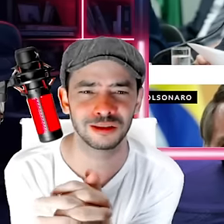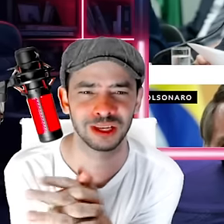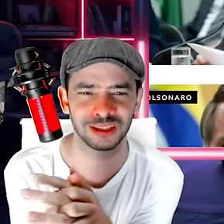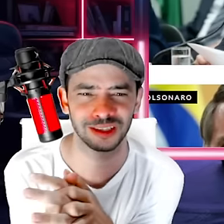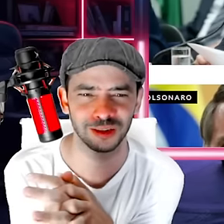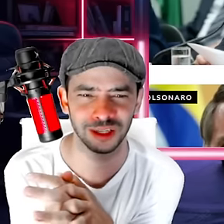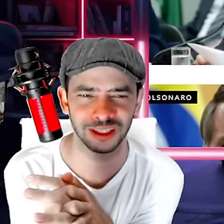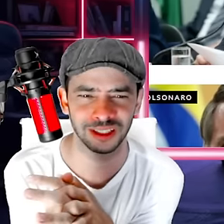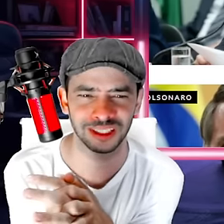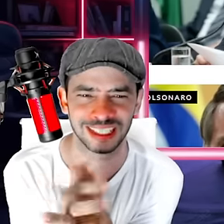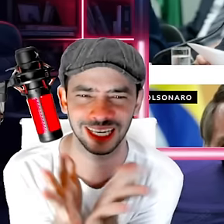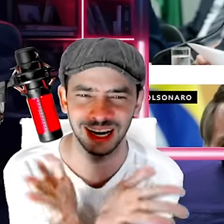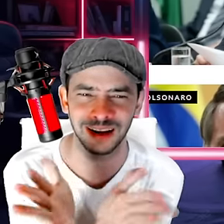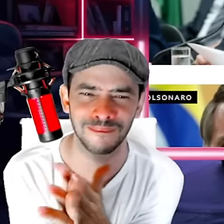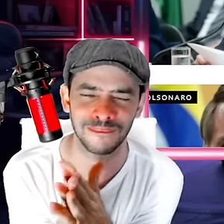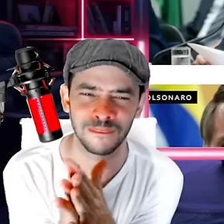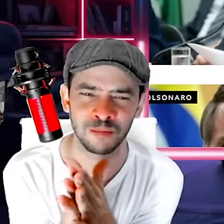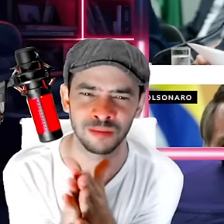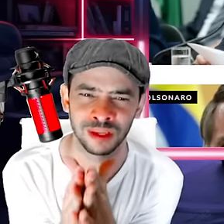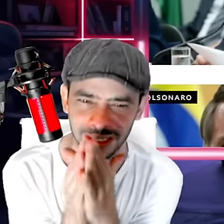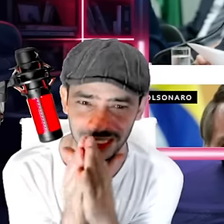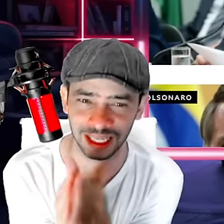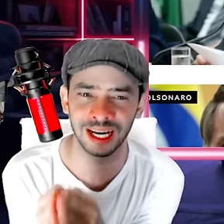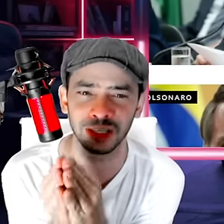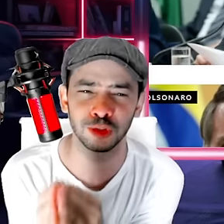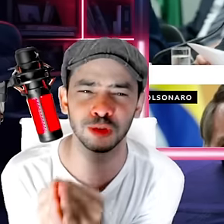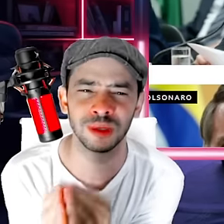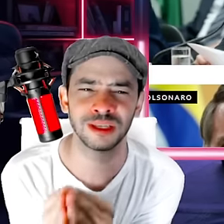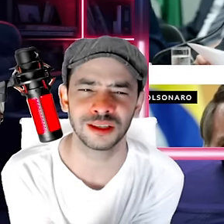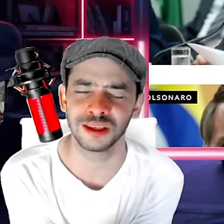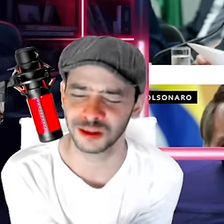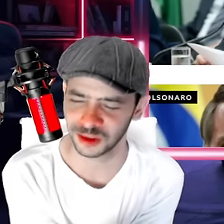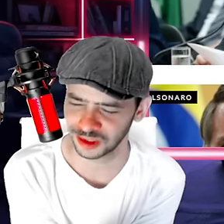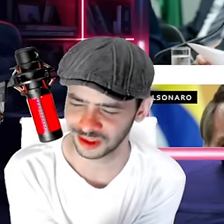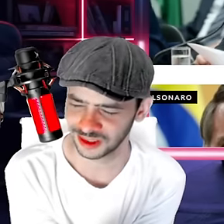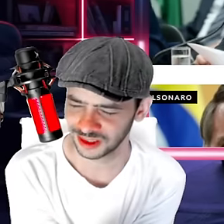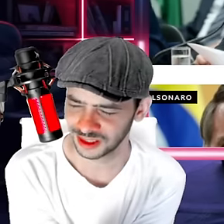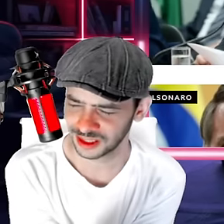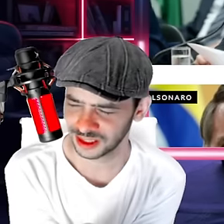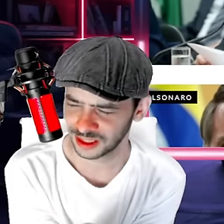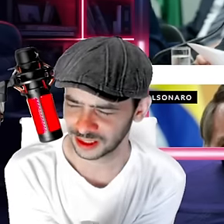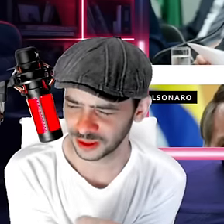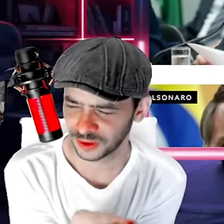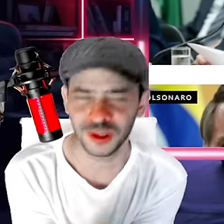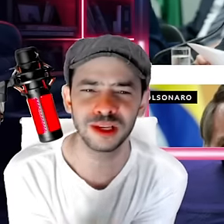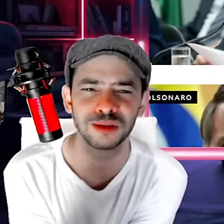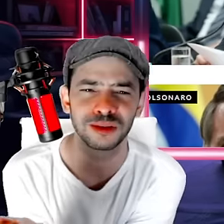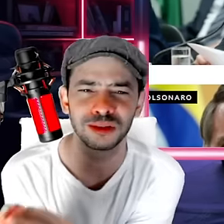acreditam nessa história gente será será que os jumentinhos filhos